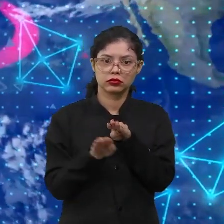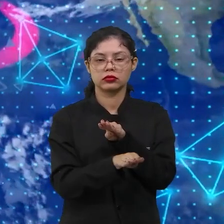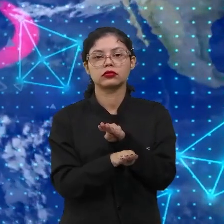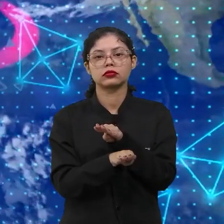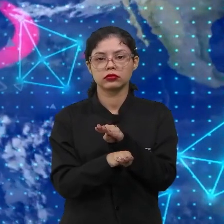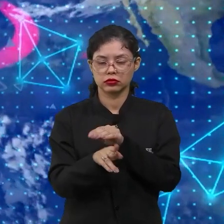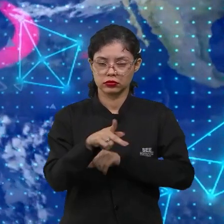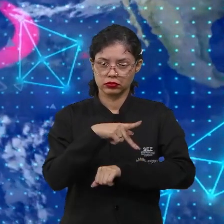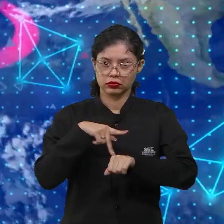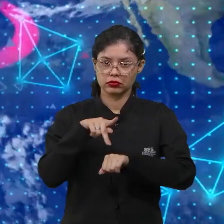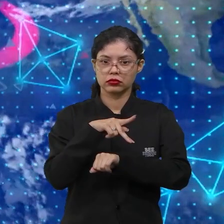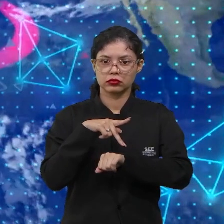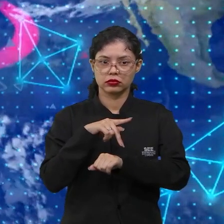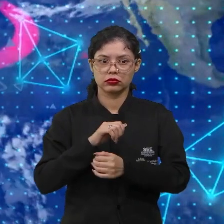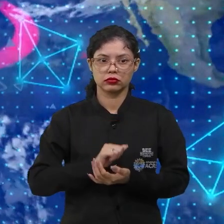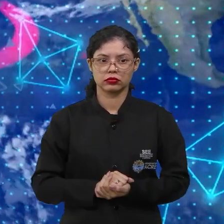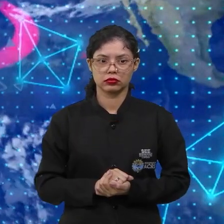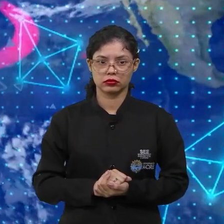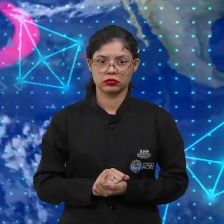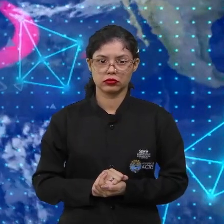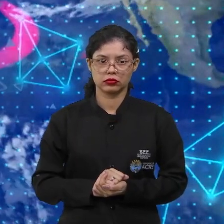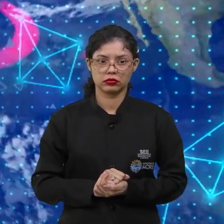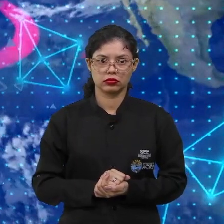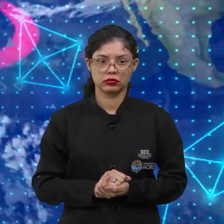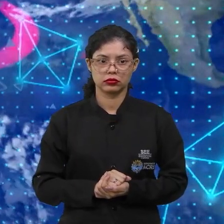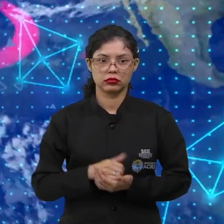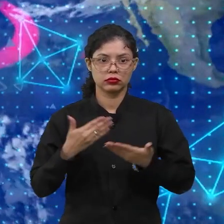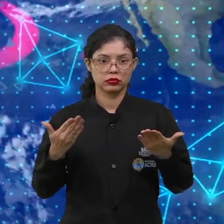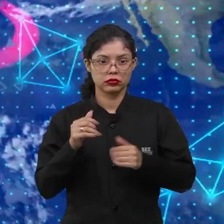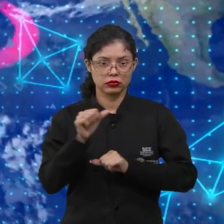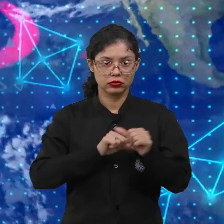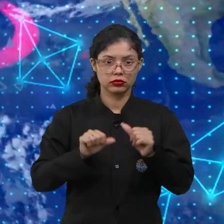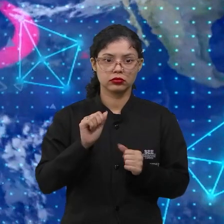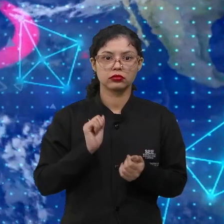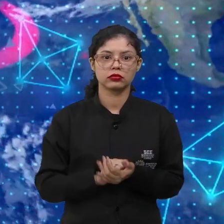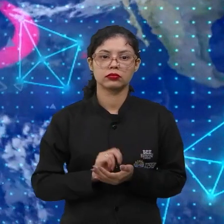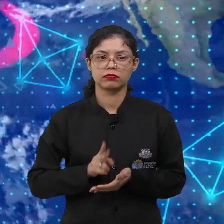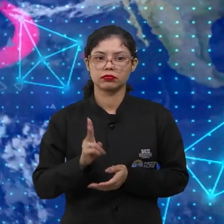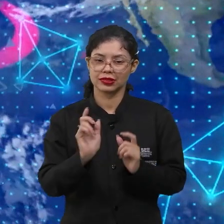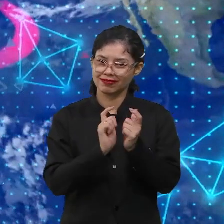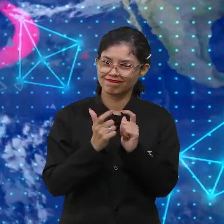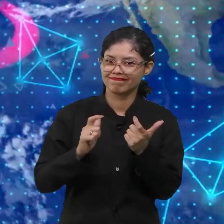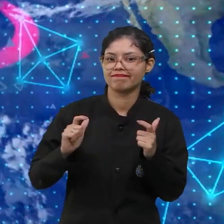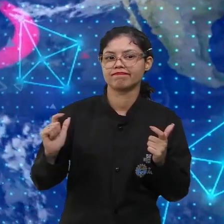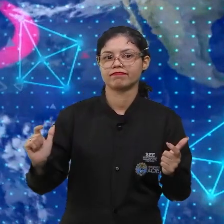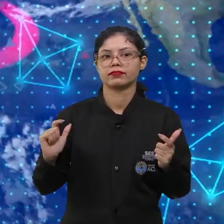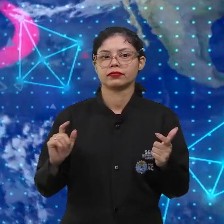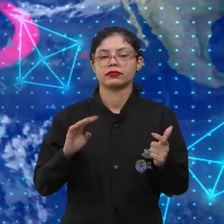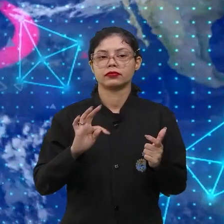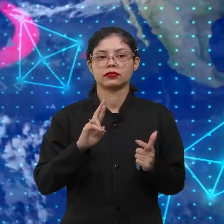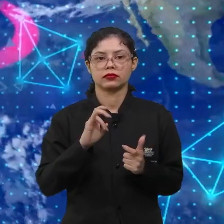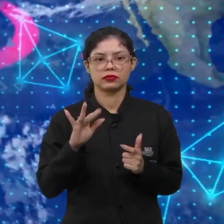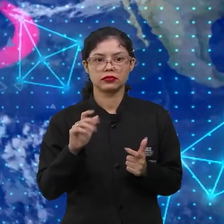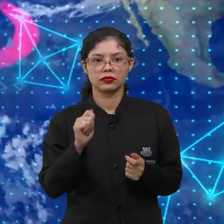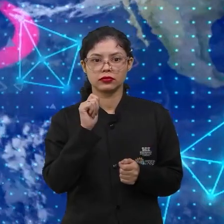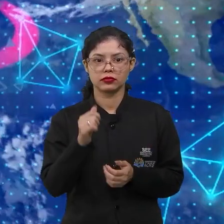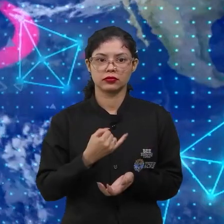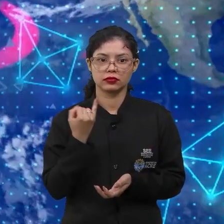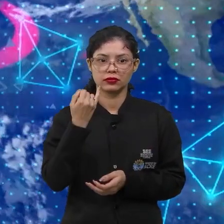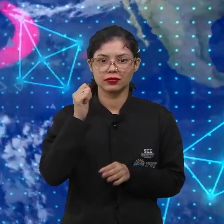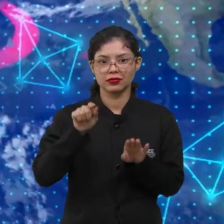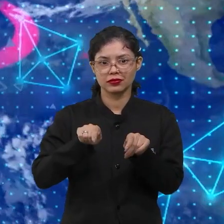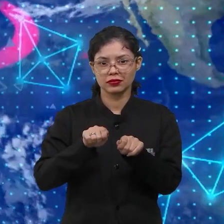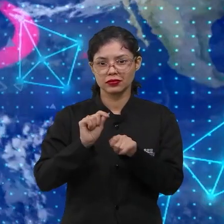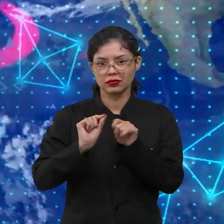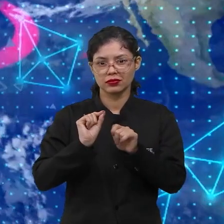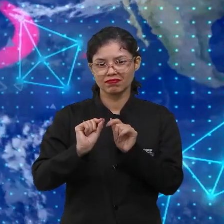políticas que reduzam desigualdade entre países. Caso contrário, a tendência é de aumento de tensões,